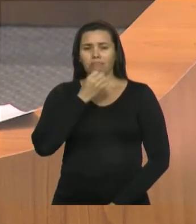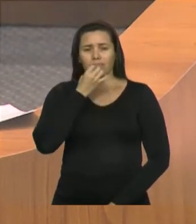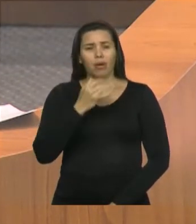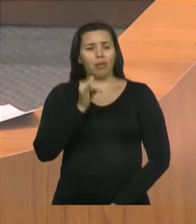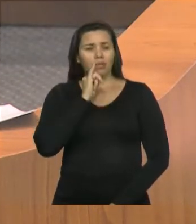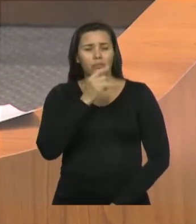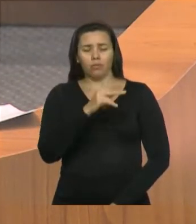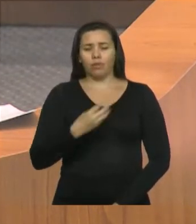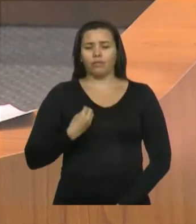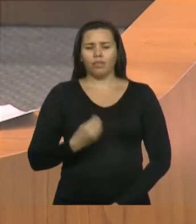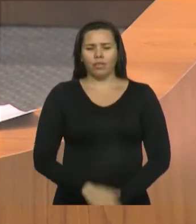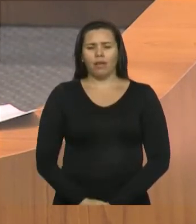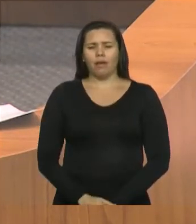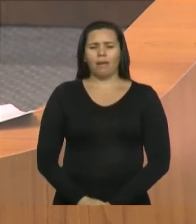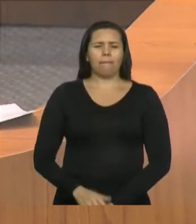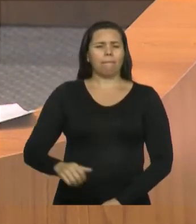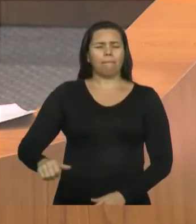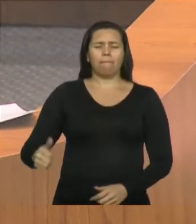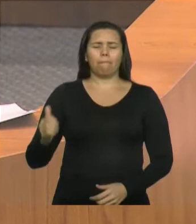foi em 1969,